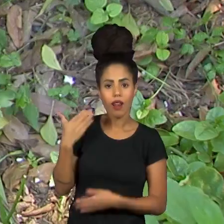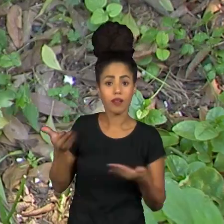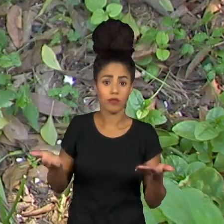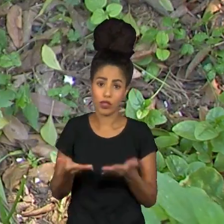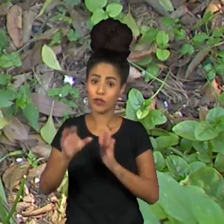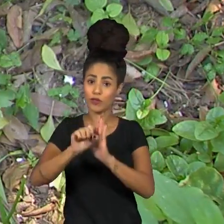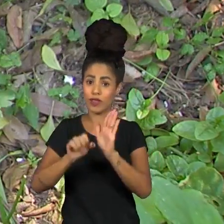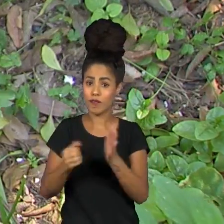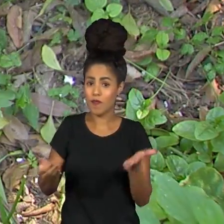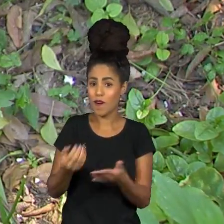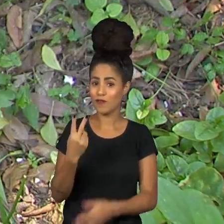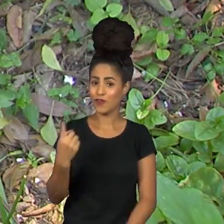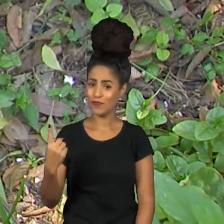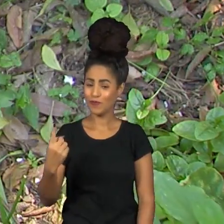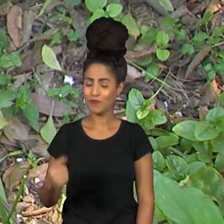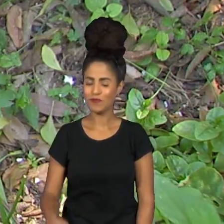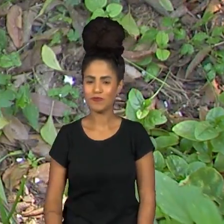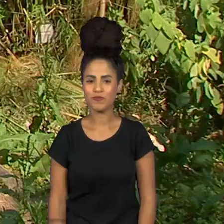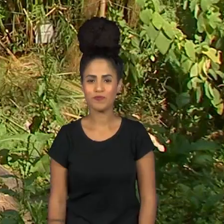século.